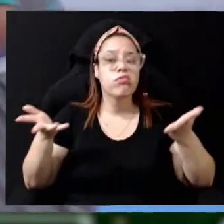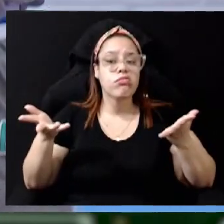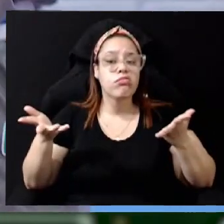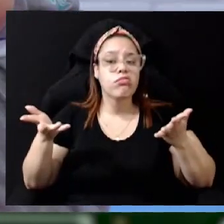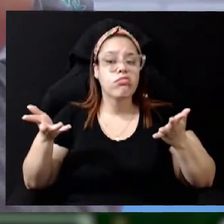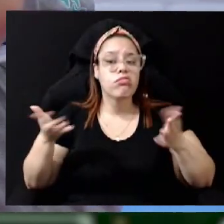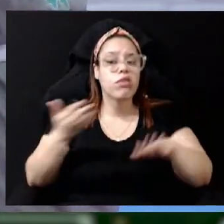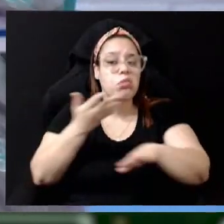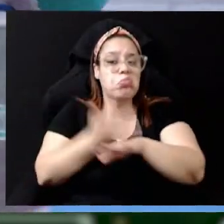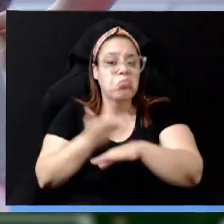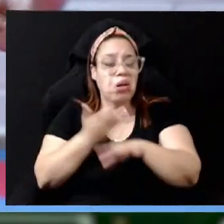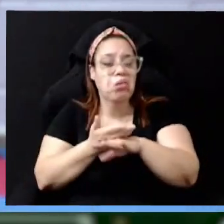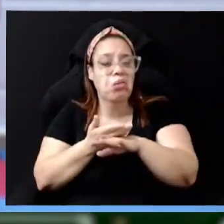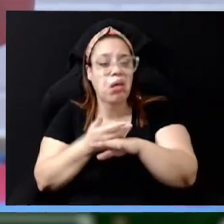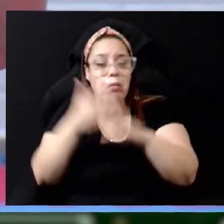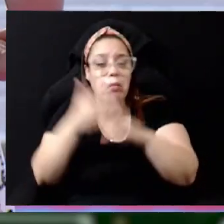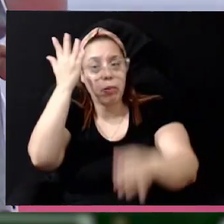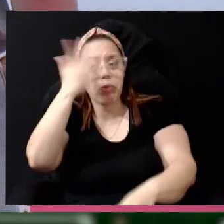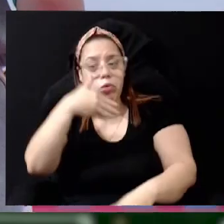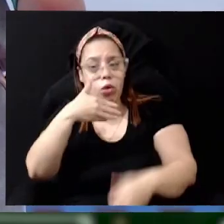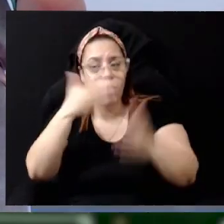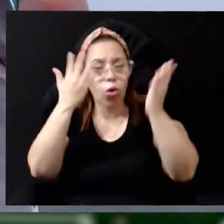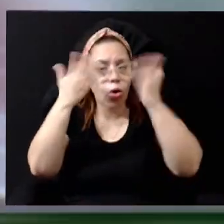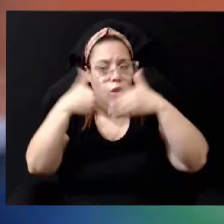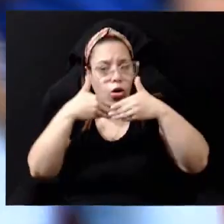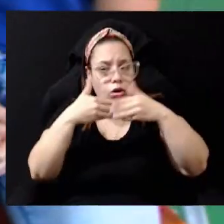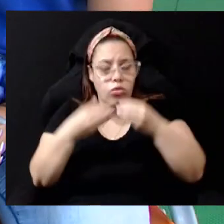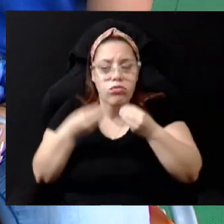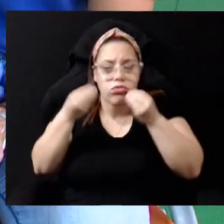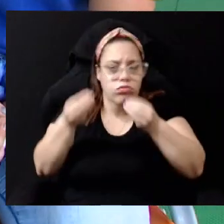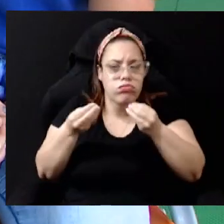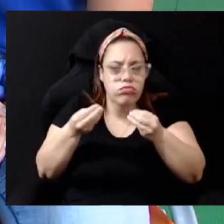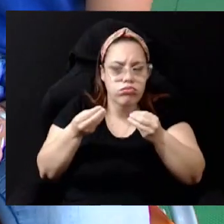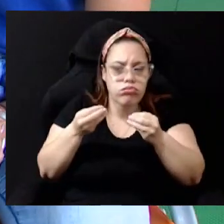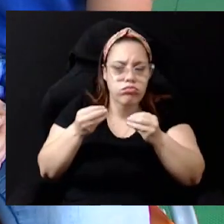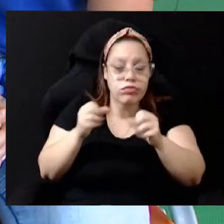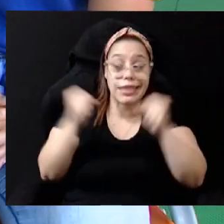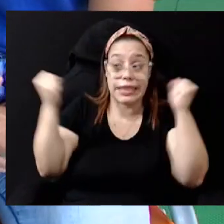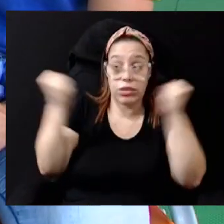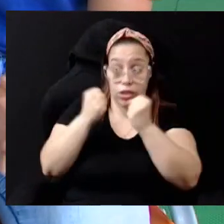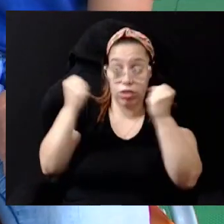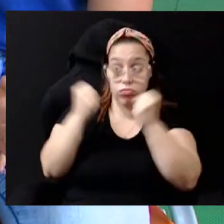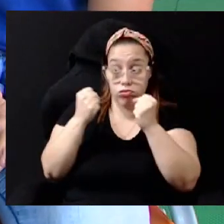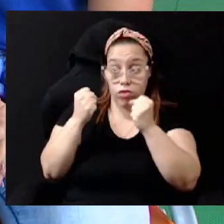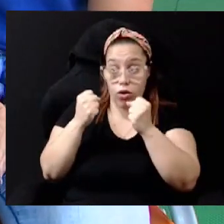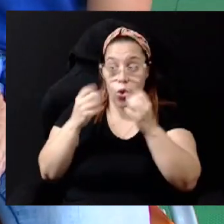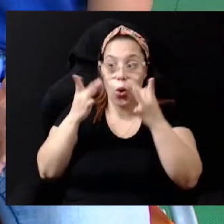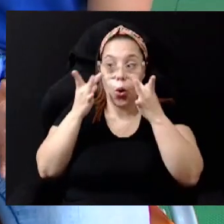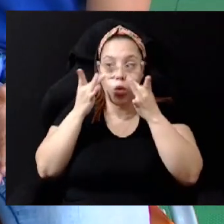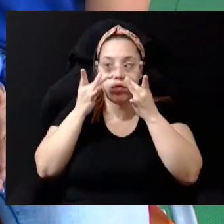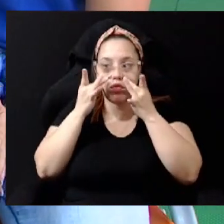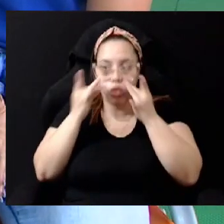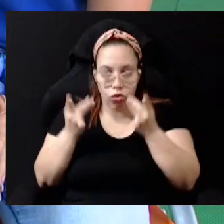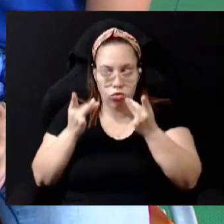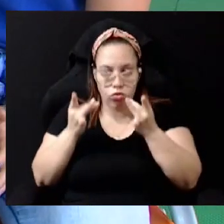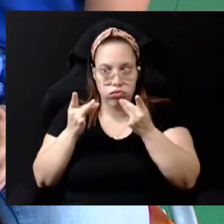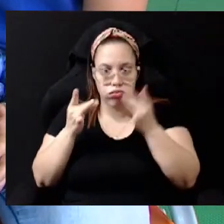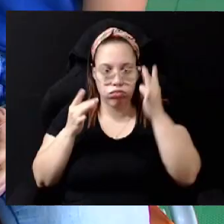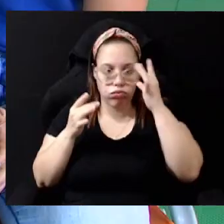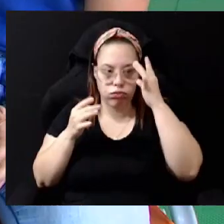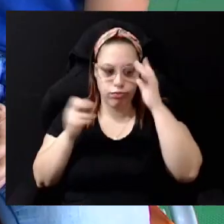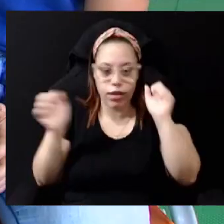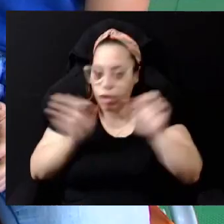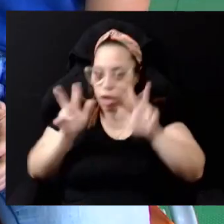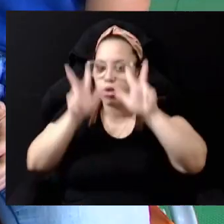nas matérias, até estudar para a prova? Bom, a educação física, como eu falei, a gente tem que ter um foco muito grande,